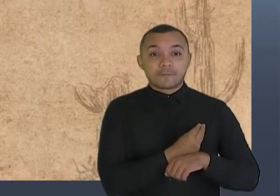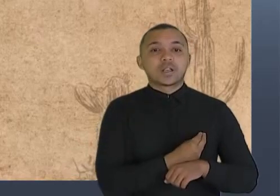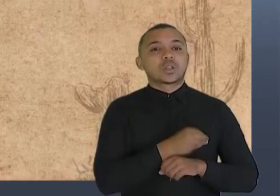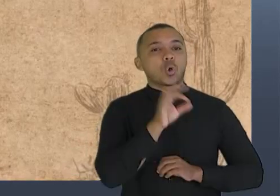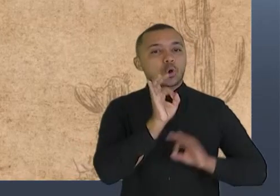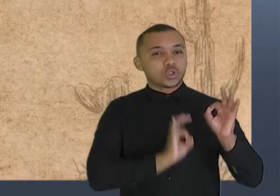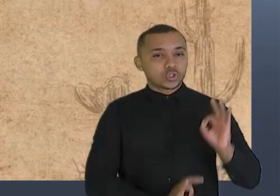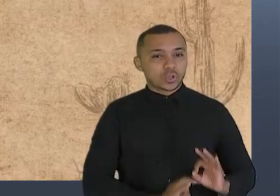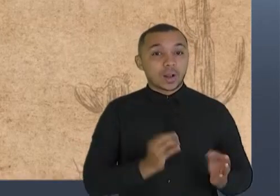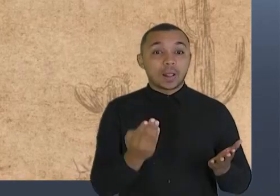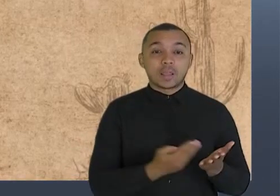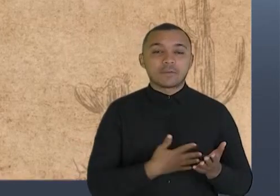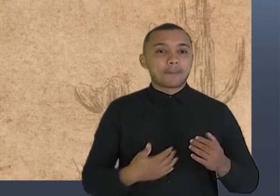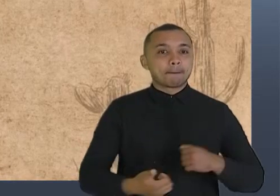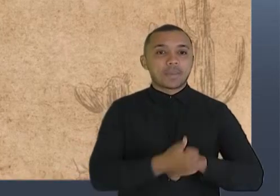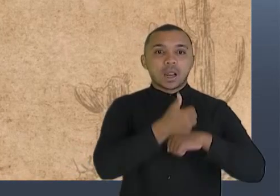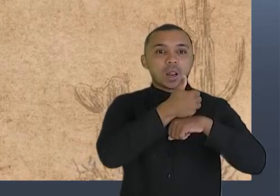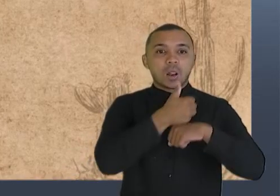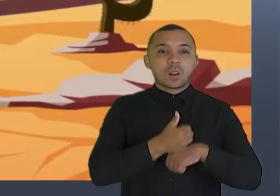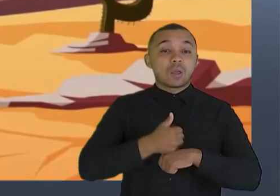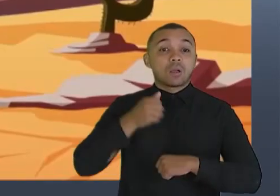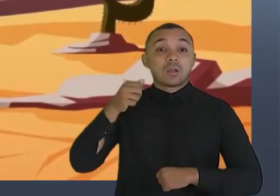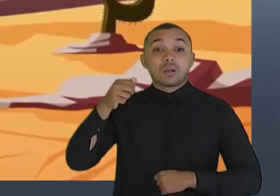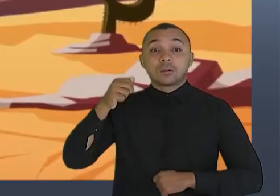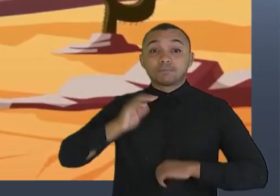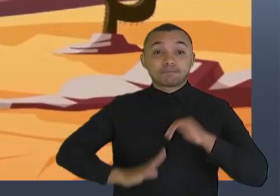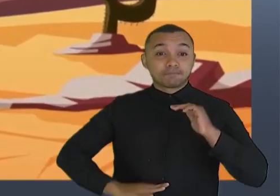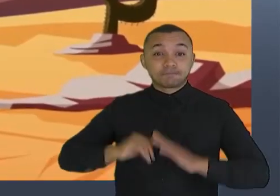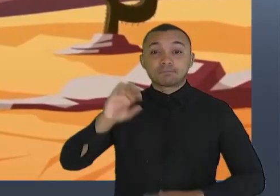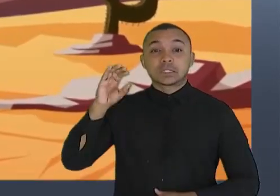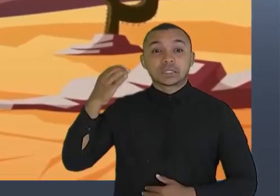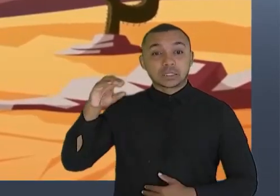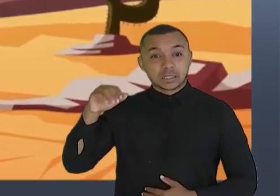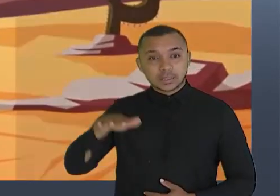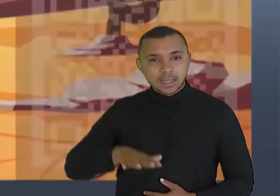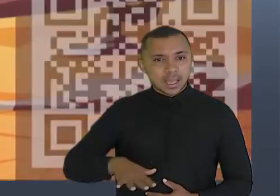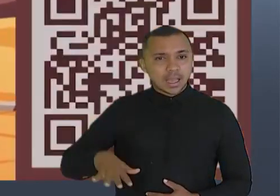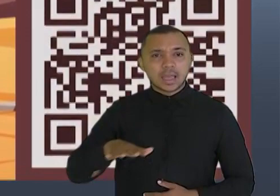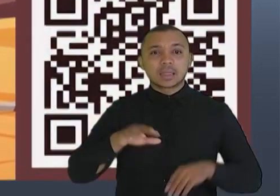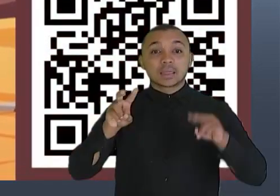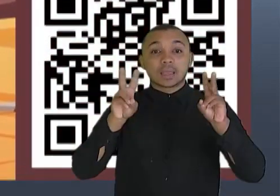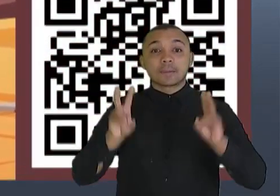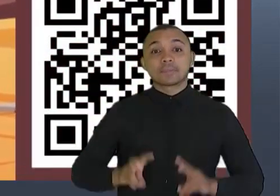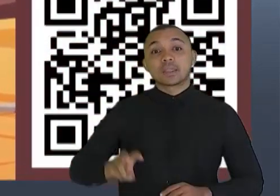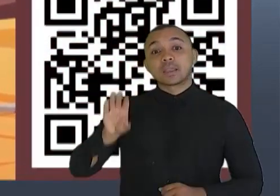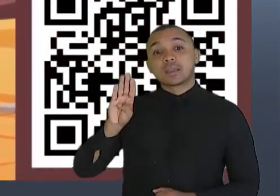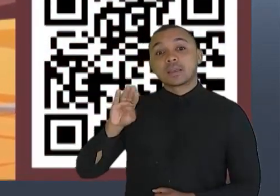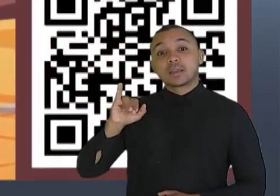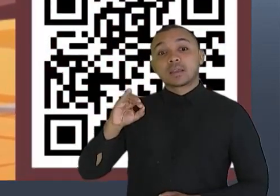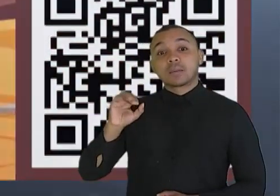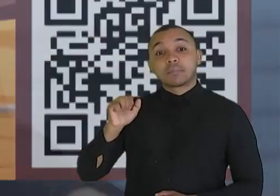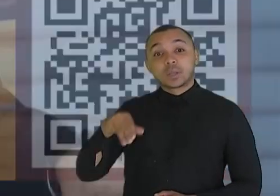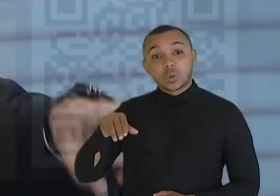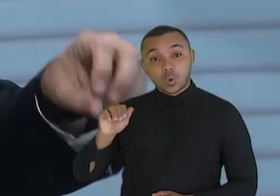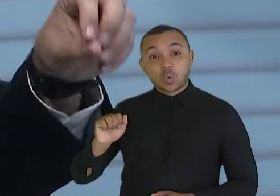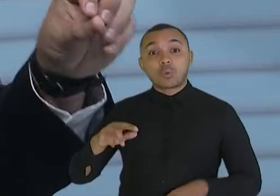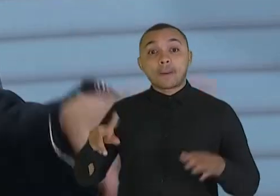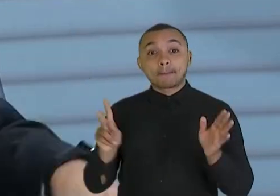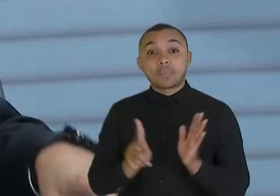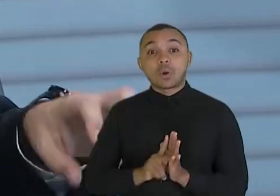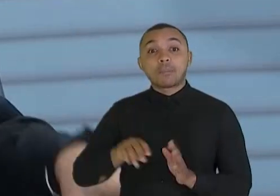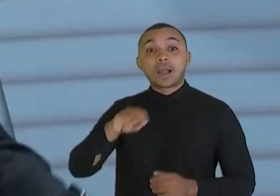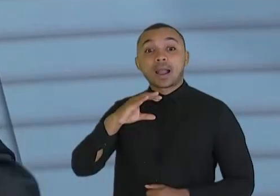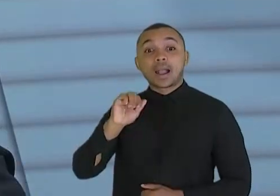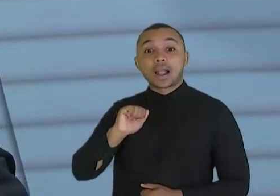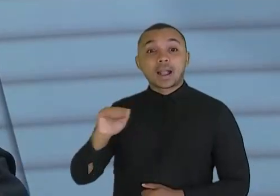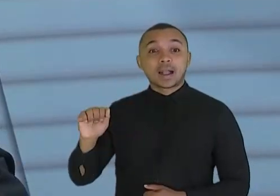com os melhores cientistas da área para poder falar. E dessa vez, como o tema é Bioma da Caatinga, vai ser sobre a Caatinga, para a gente falar todos os desafios